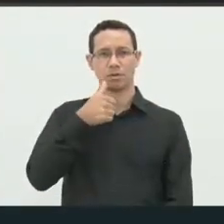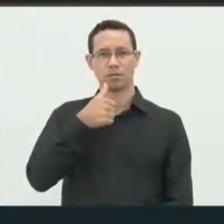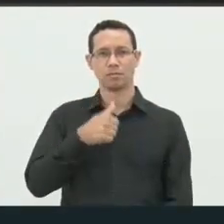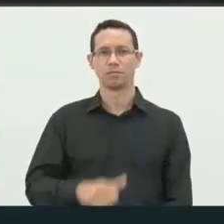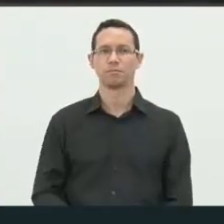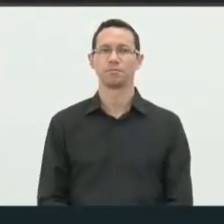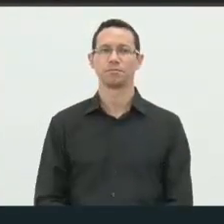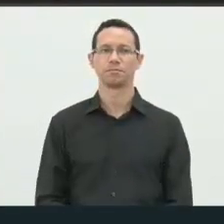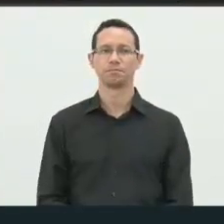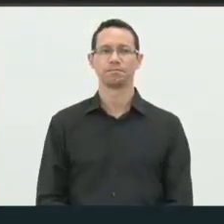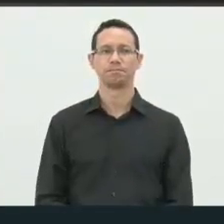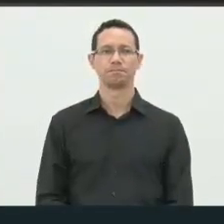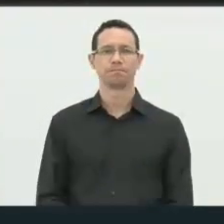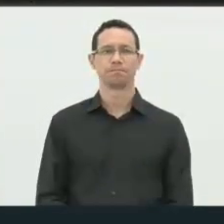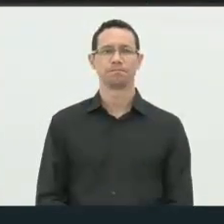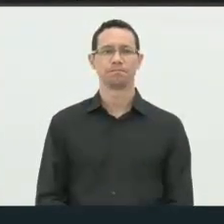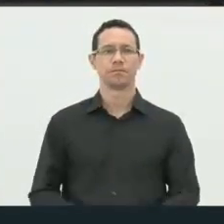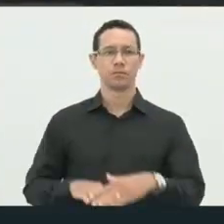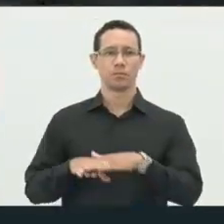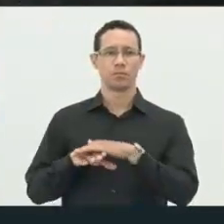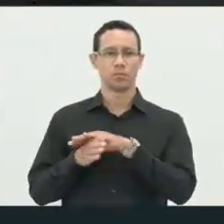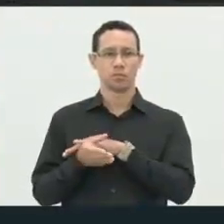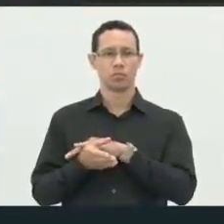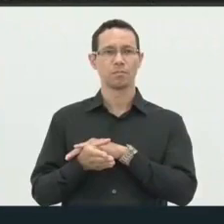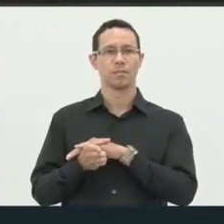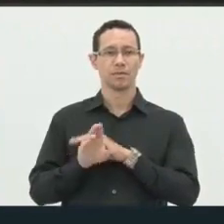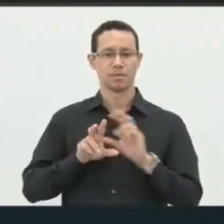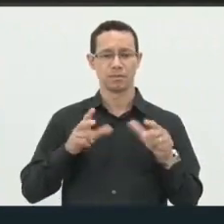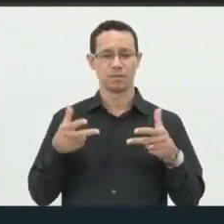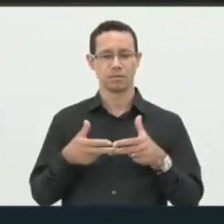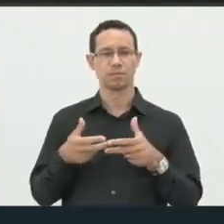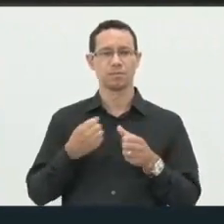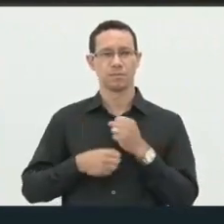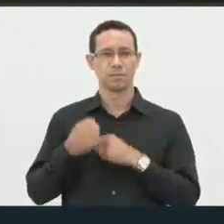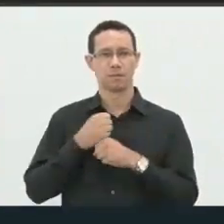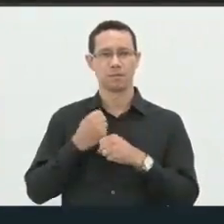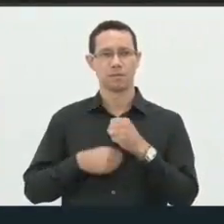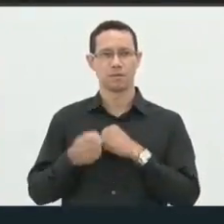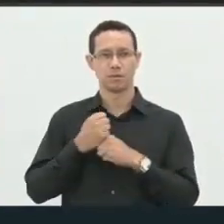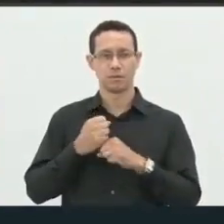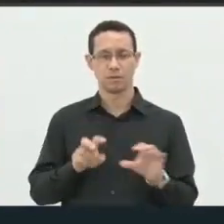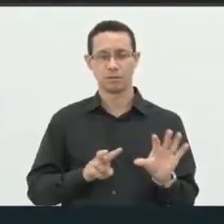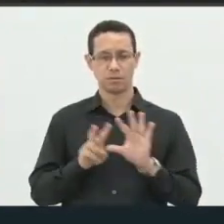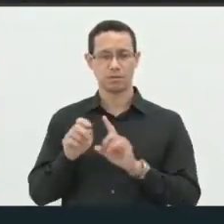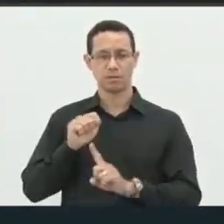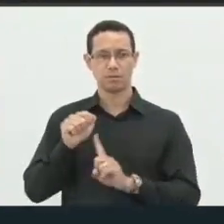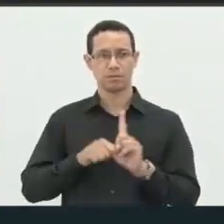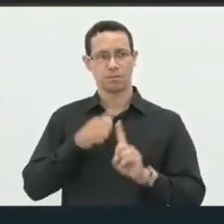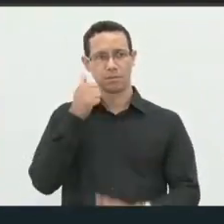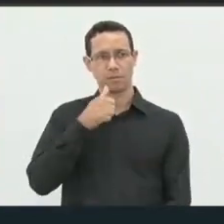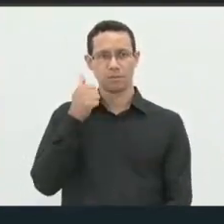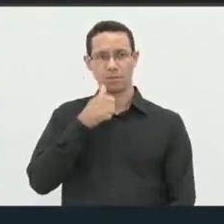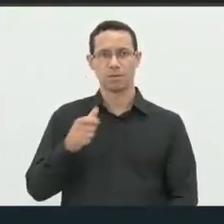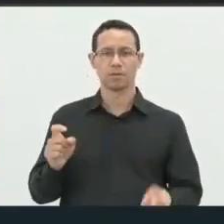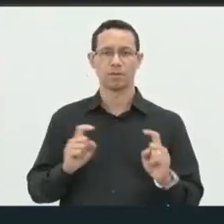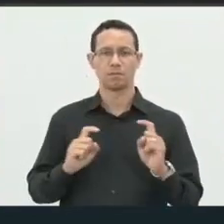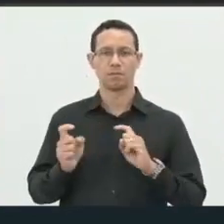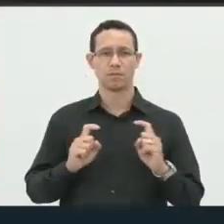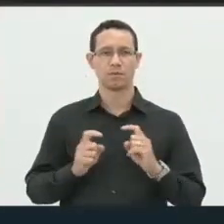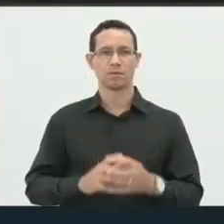é um hábito da casa já nos últimos anos utilizar a semana do mês da mulher para na sessão